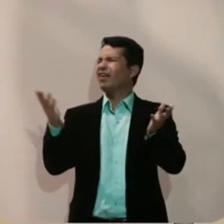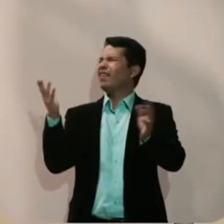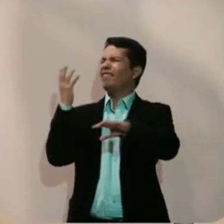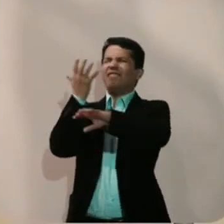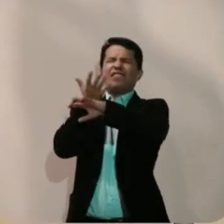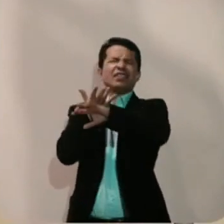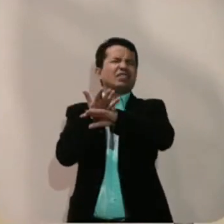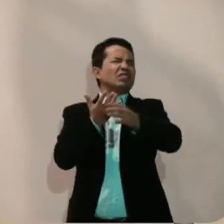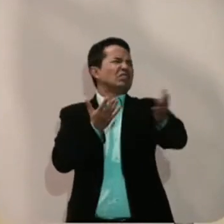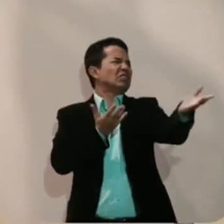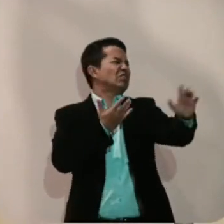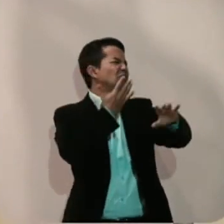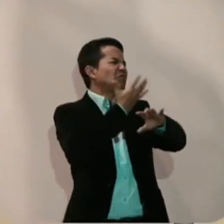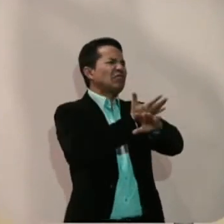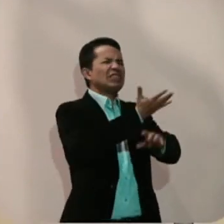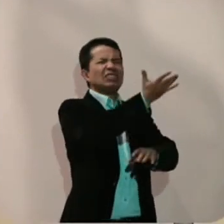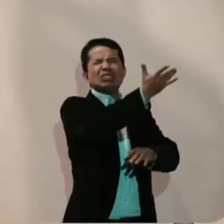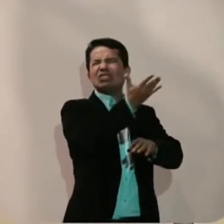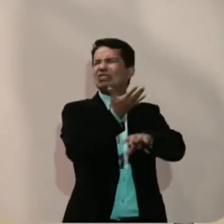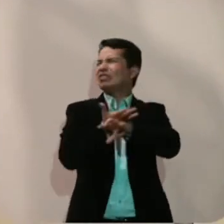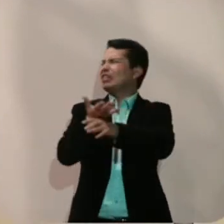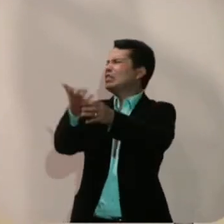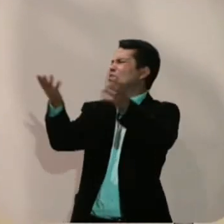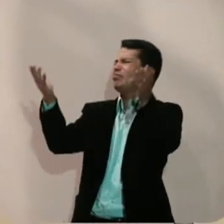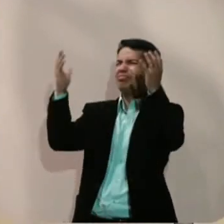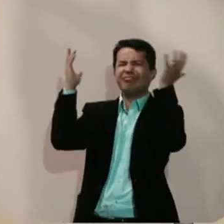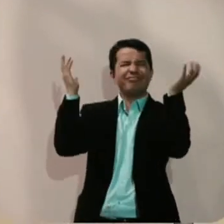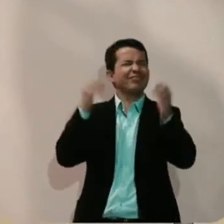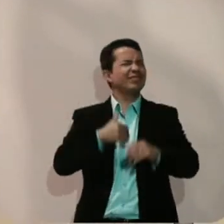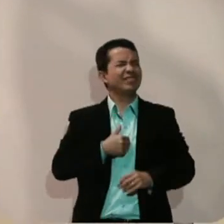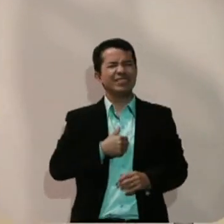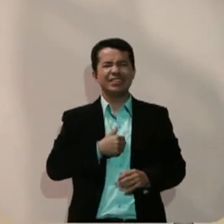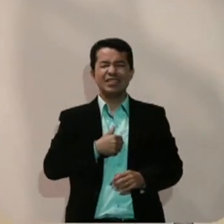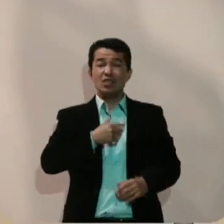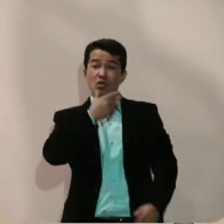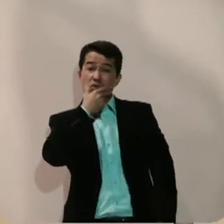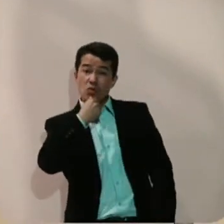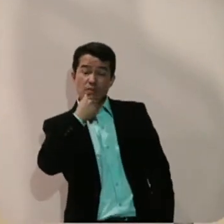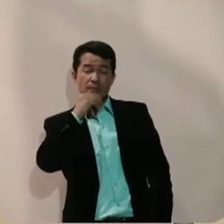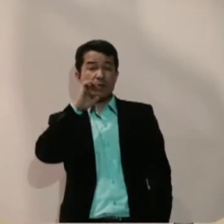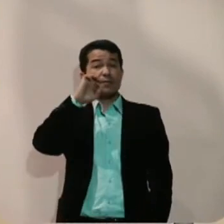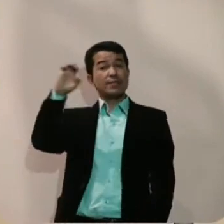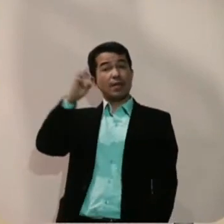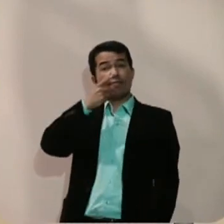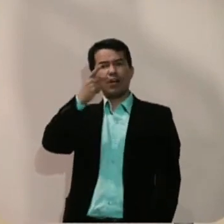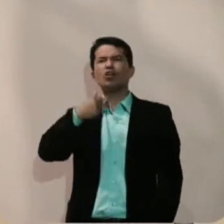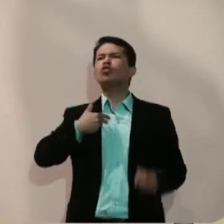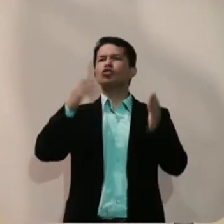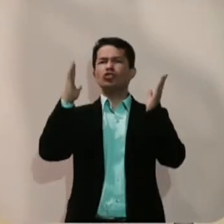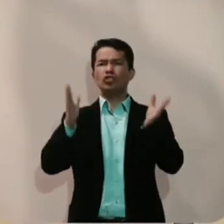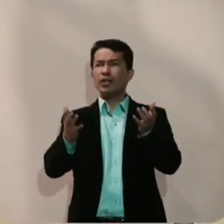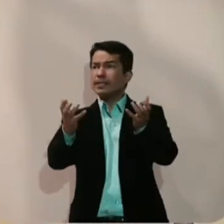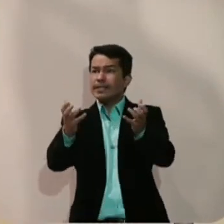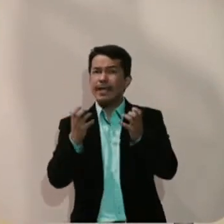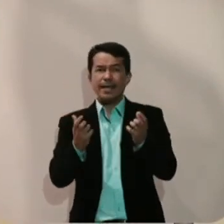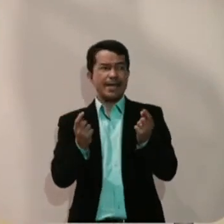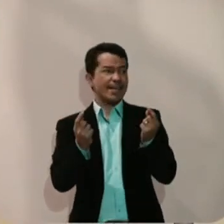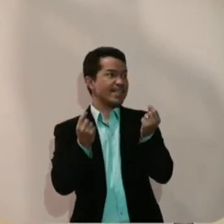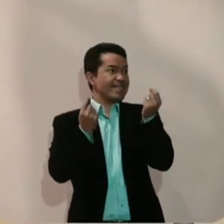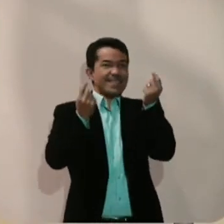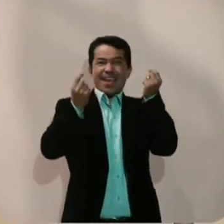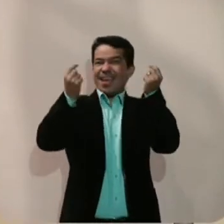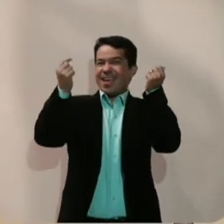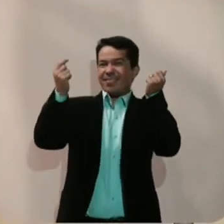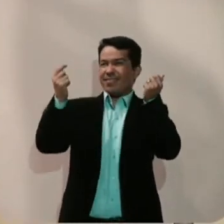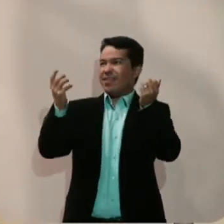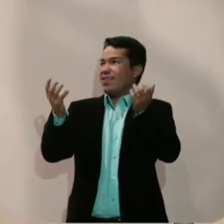busquei o sentido da vida no dinheiro, no trabalho, eu busquei o sentido da vida nas